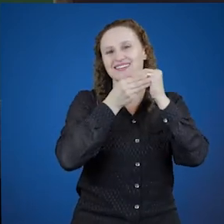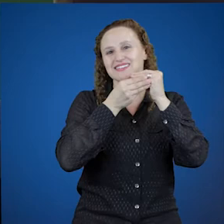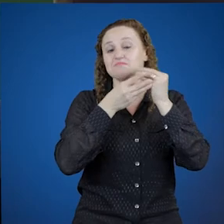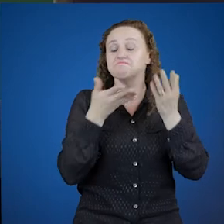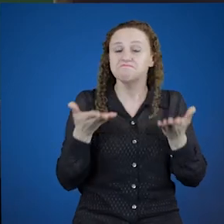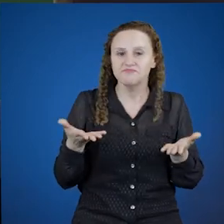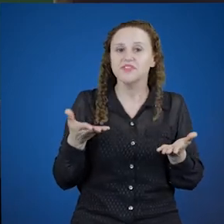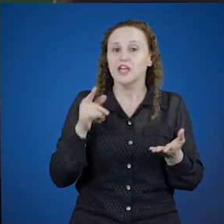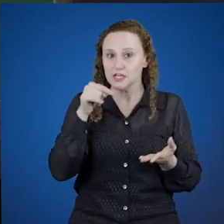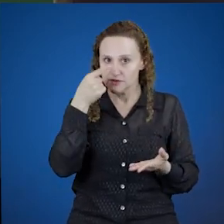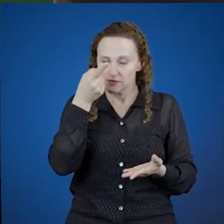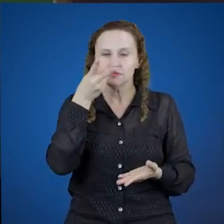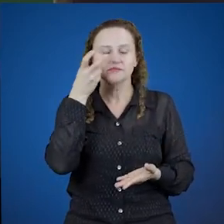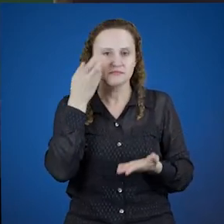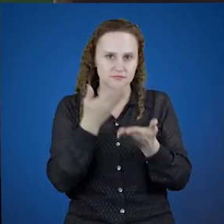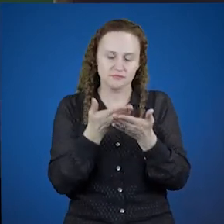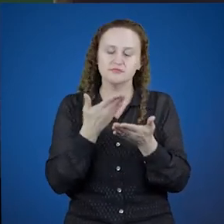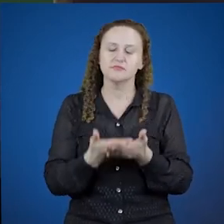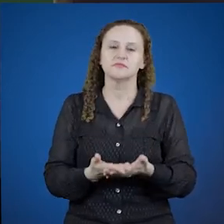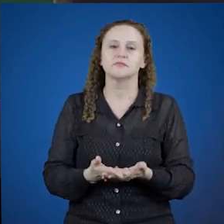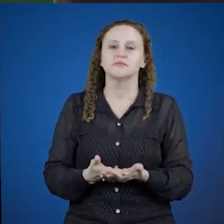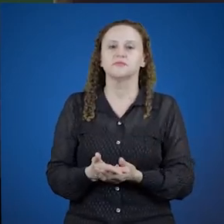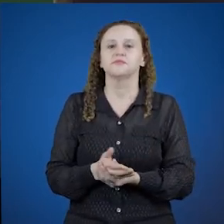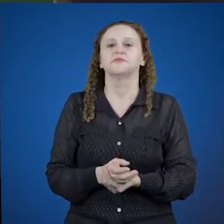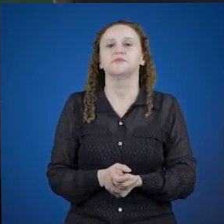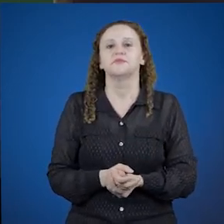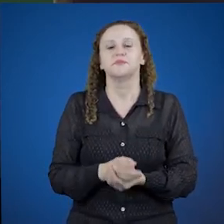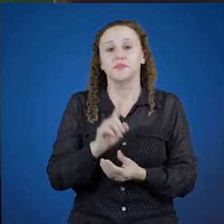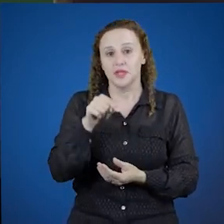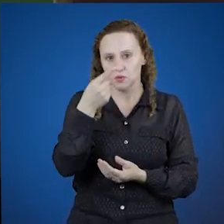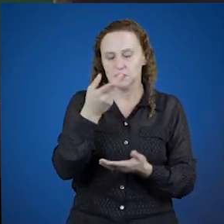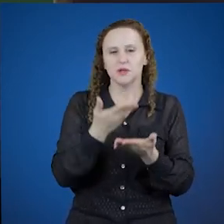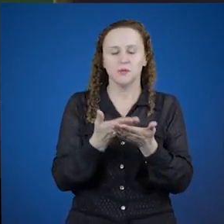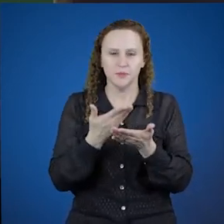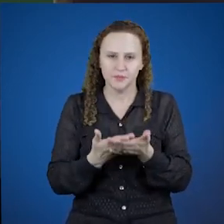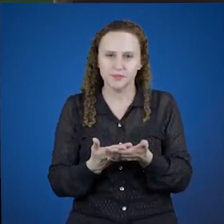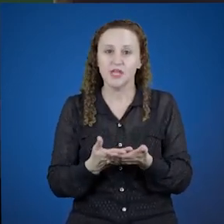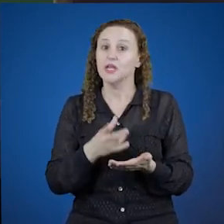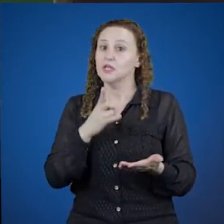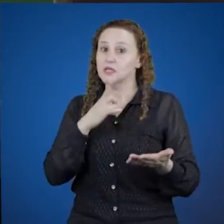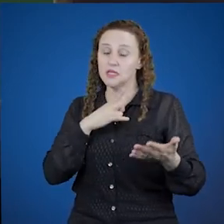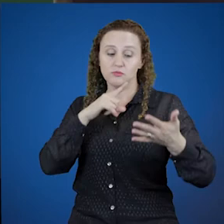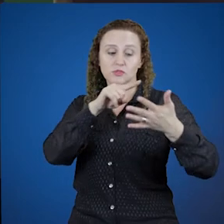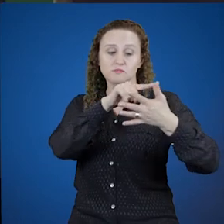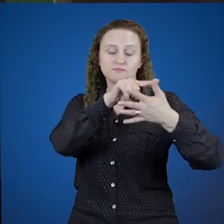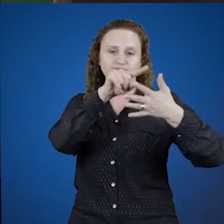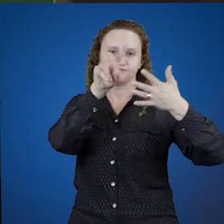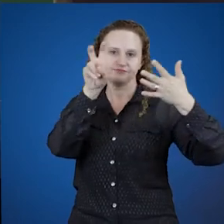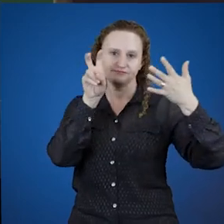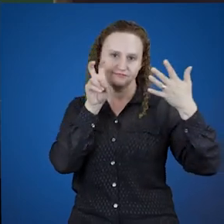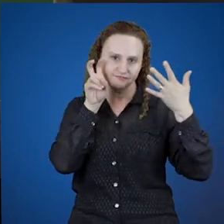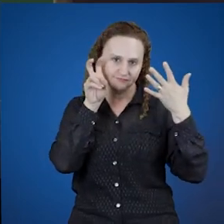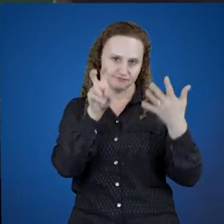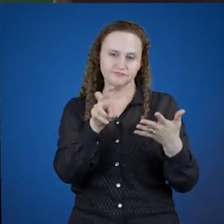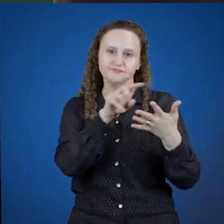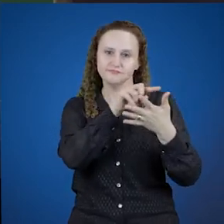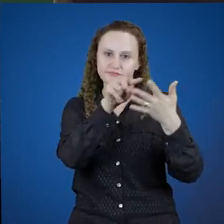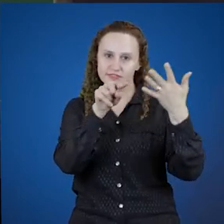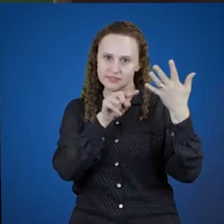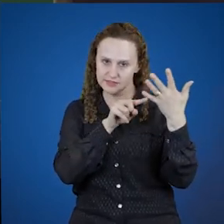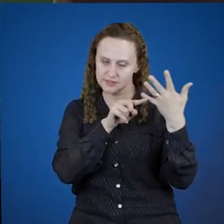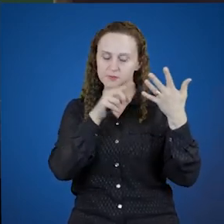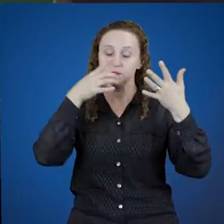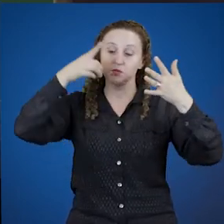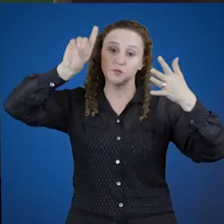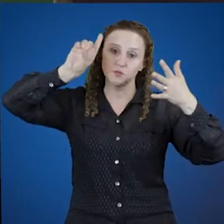é o que veremos a seguir portanto temos Então cinco declinações que se desferem